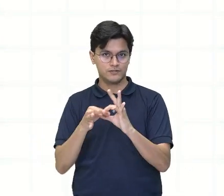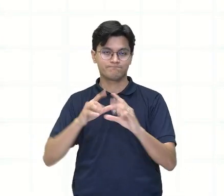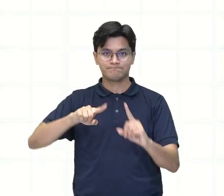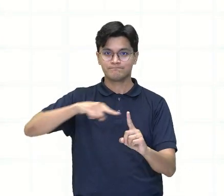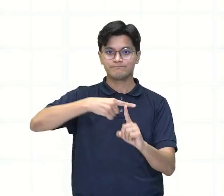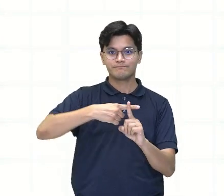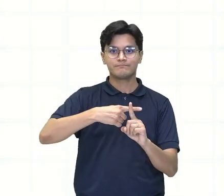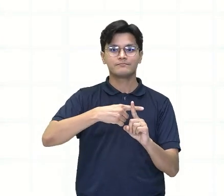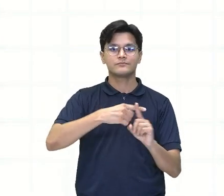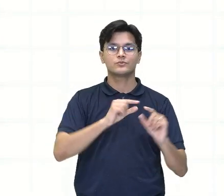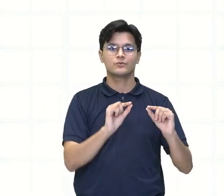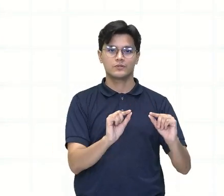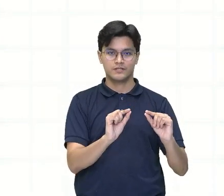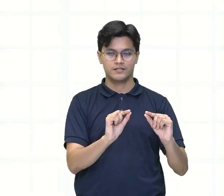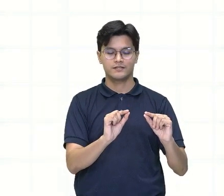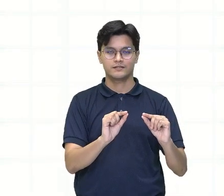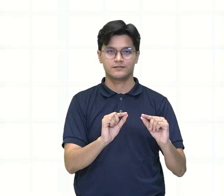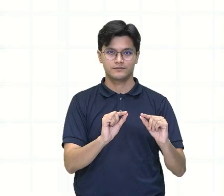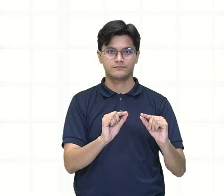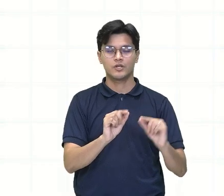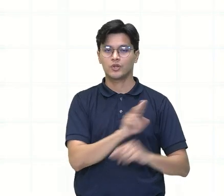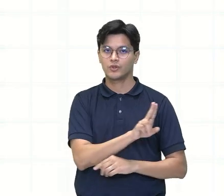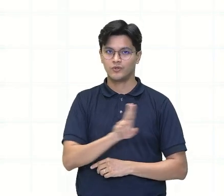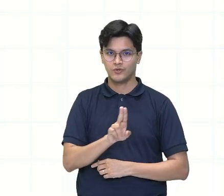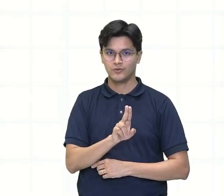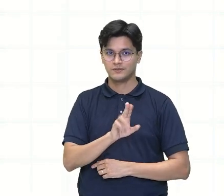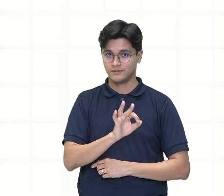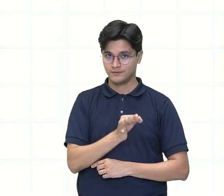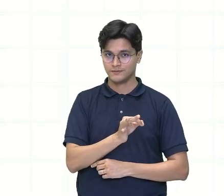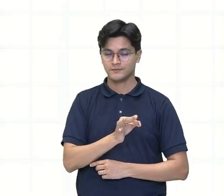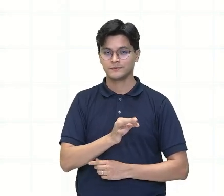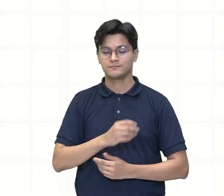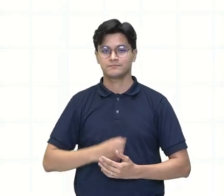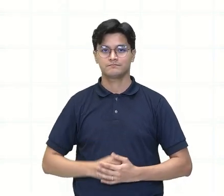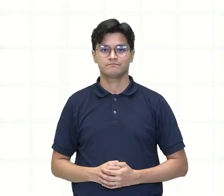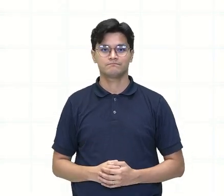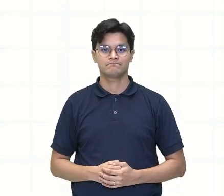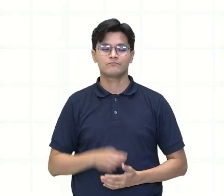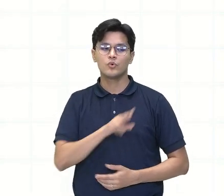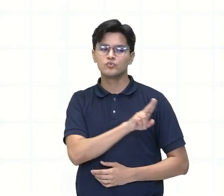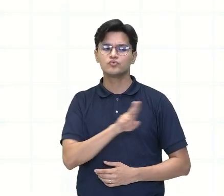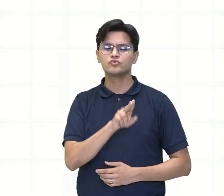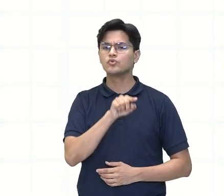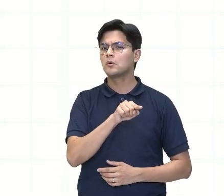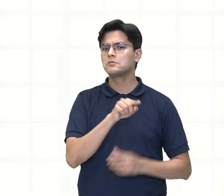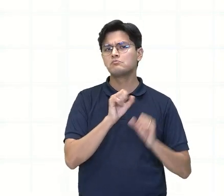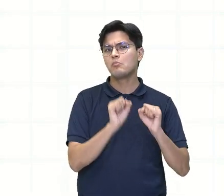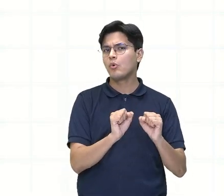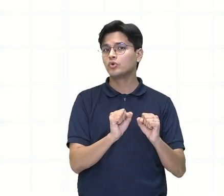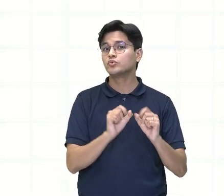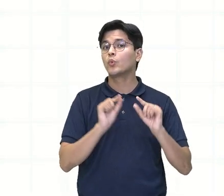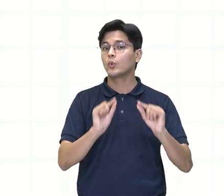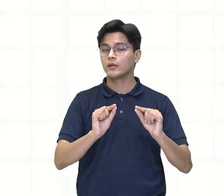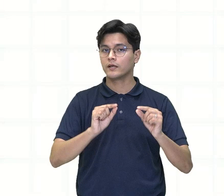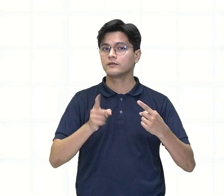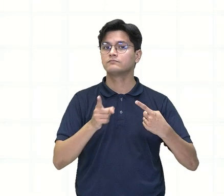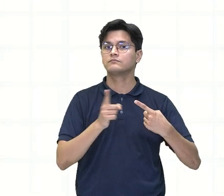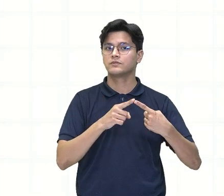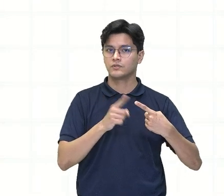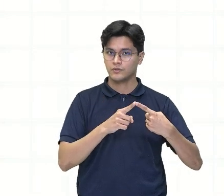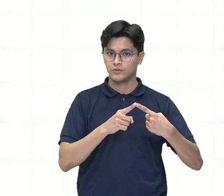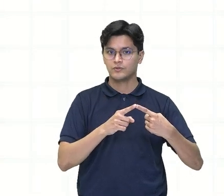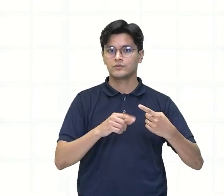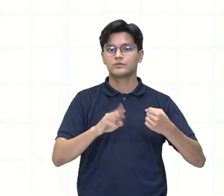mais um nome, né? Um nome. Esse nome pode ser o quê, professor? O sujeito,